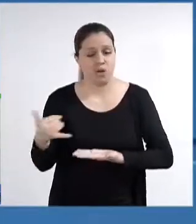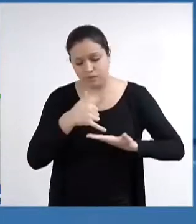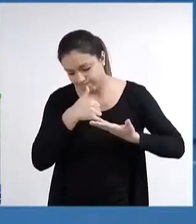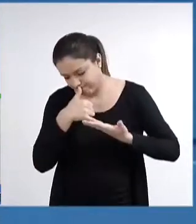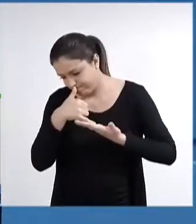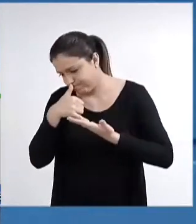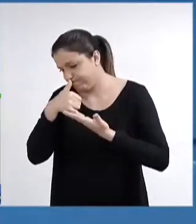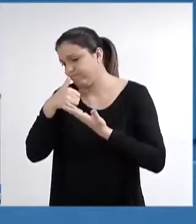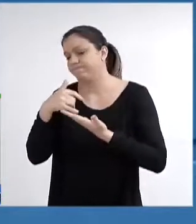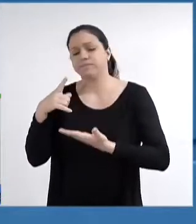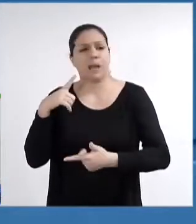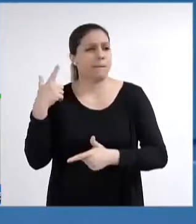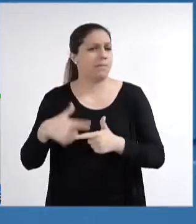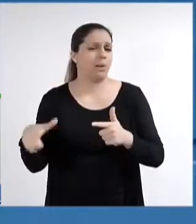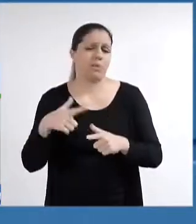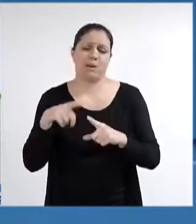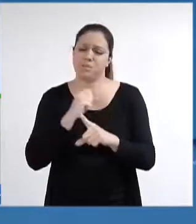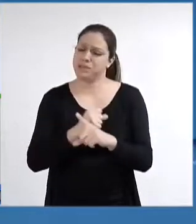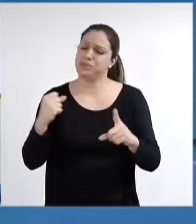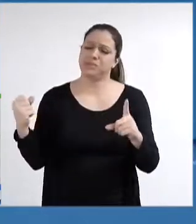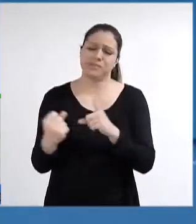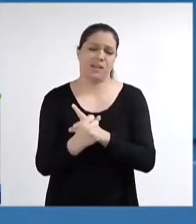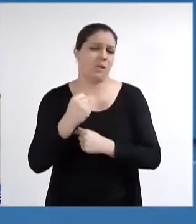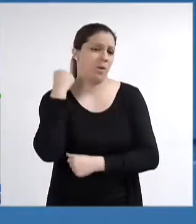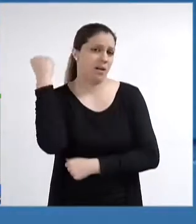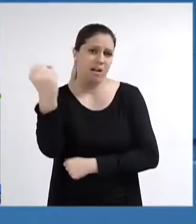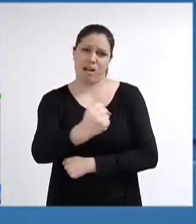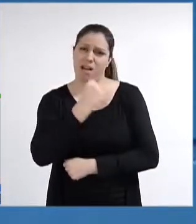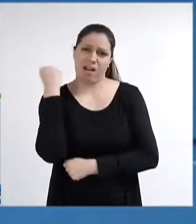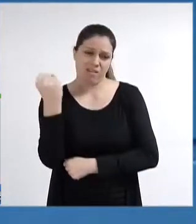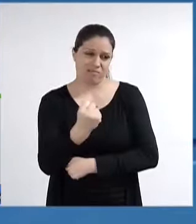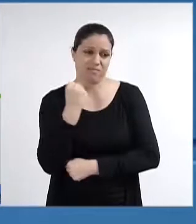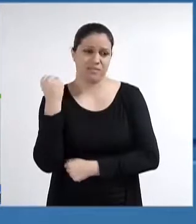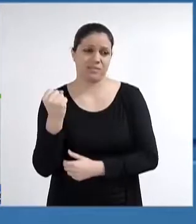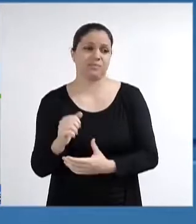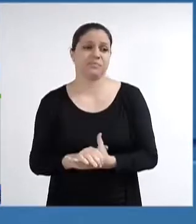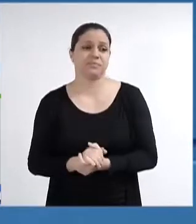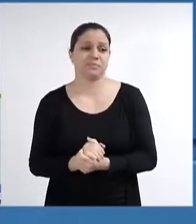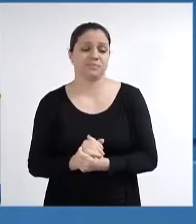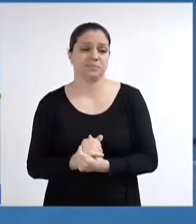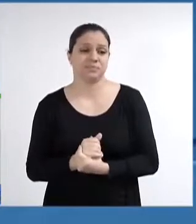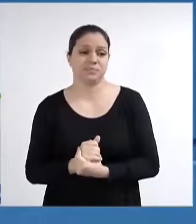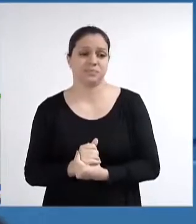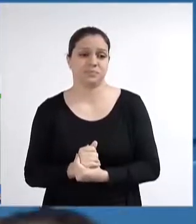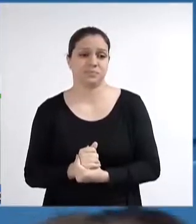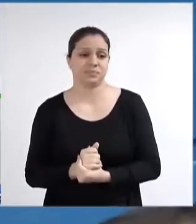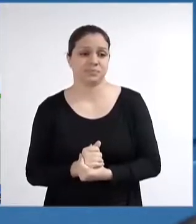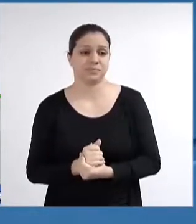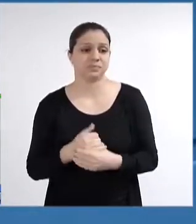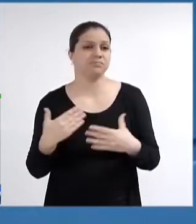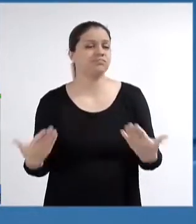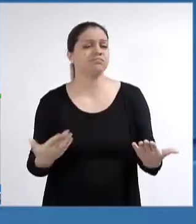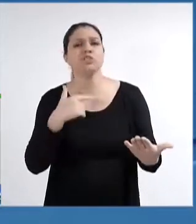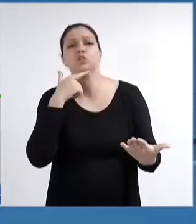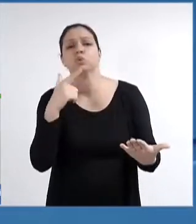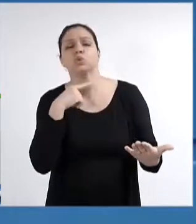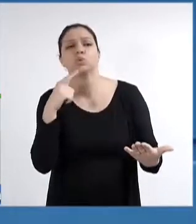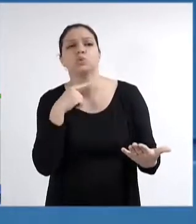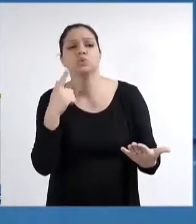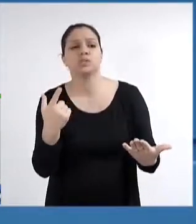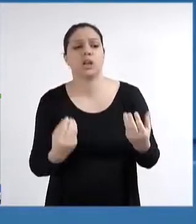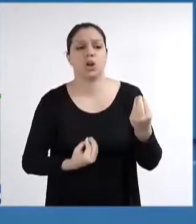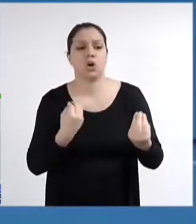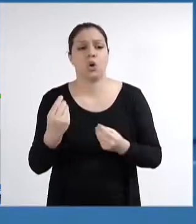problema social muito mais grave até do que só o problema social. Então fica a dúvida para nós, fazer